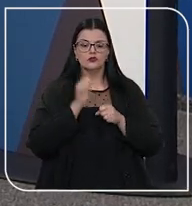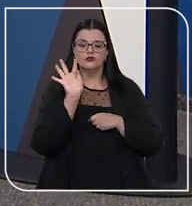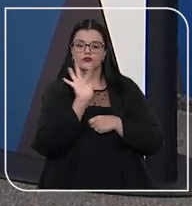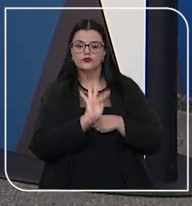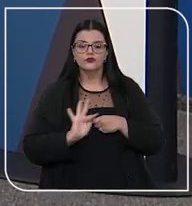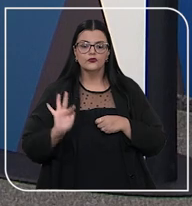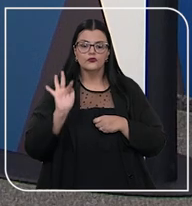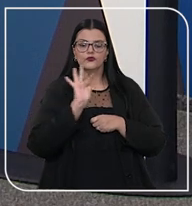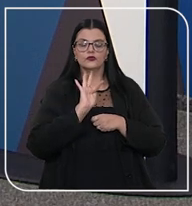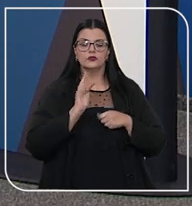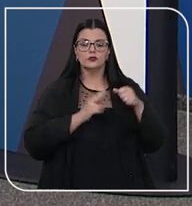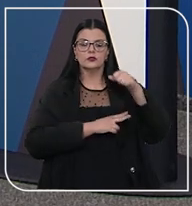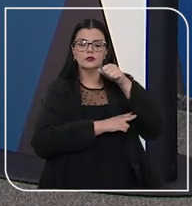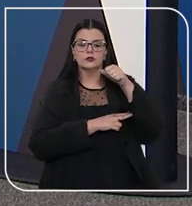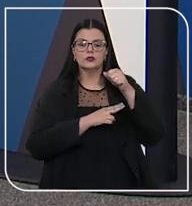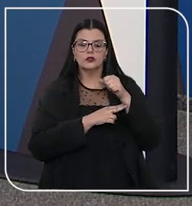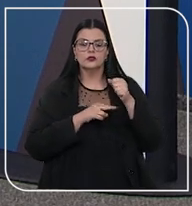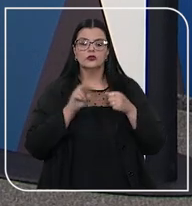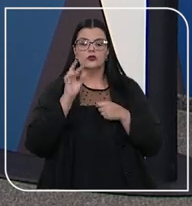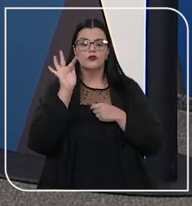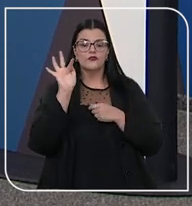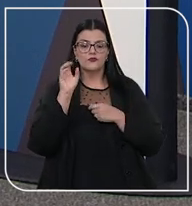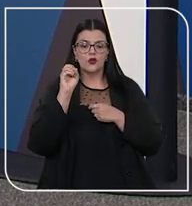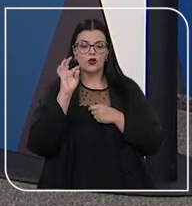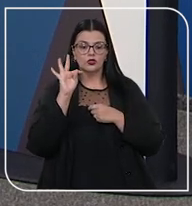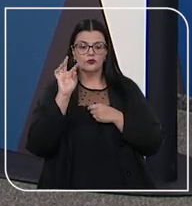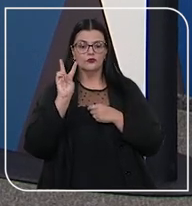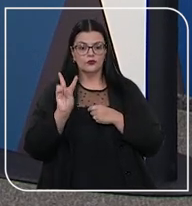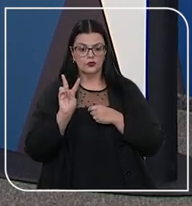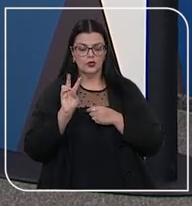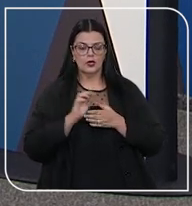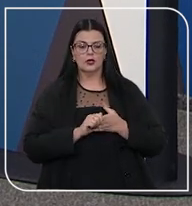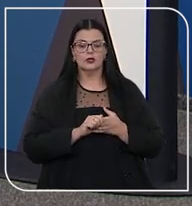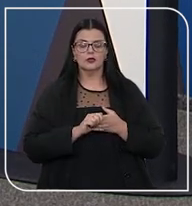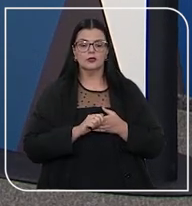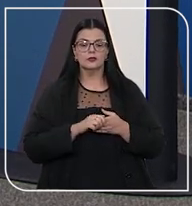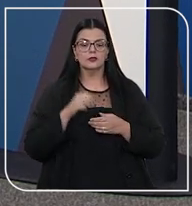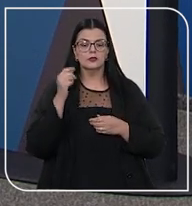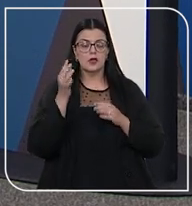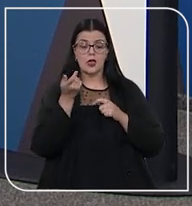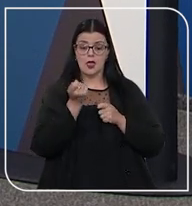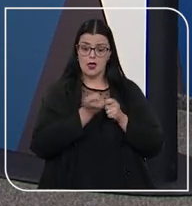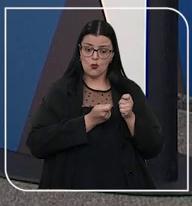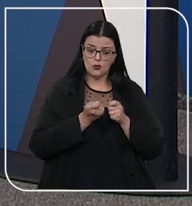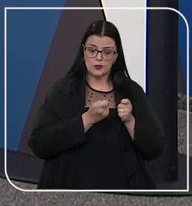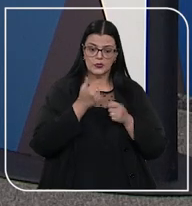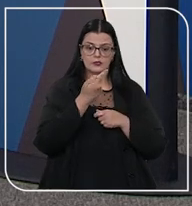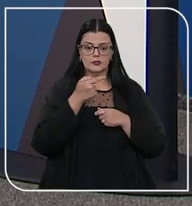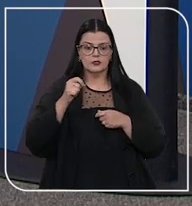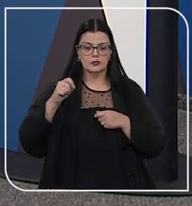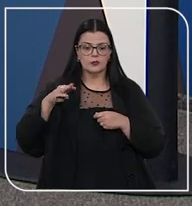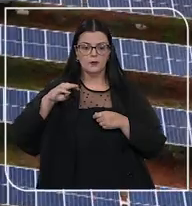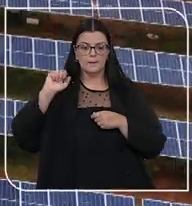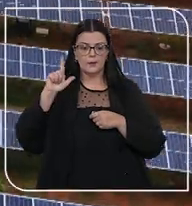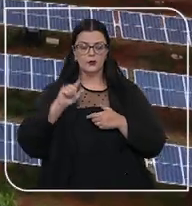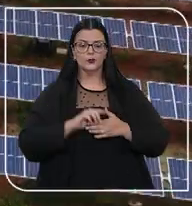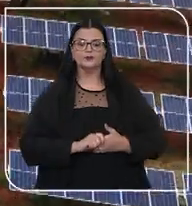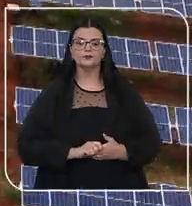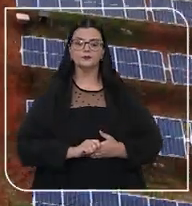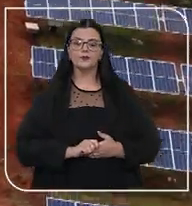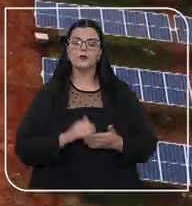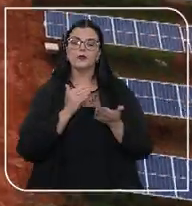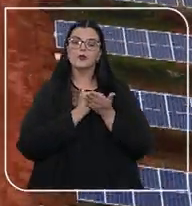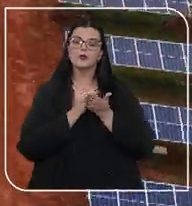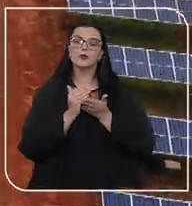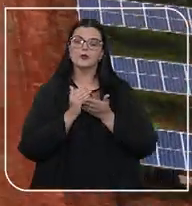de funcionamento da usina fotovoltaica da Corte, com economia de R$ 700 mil. Desde